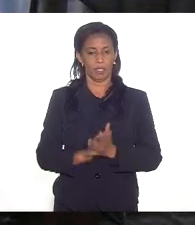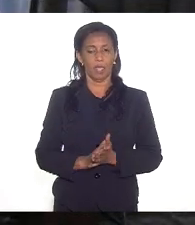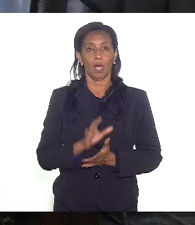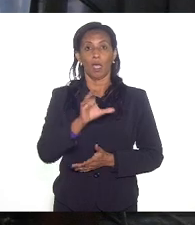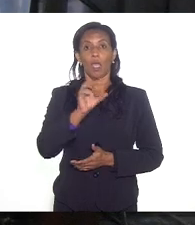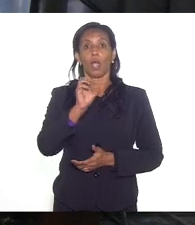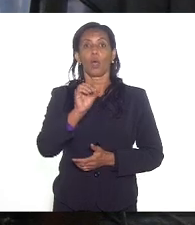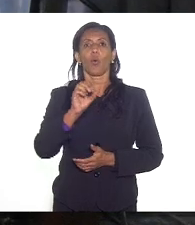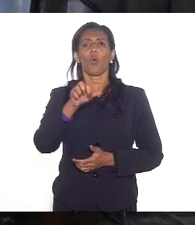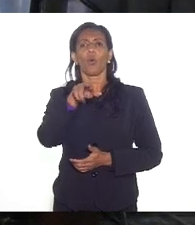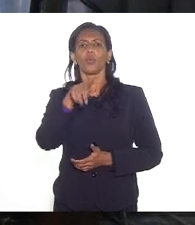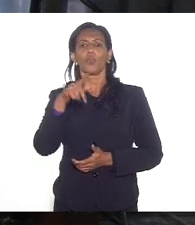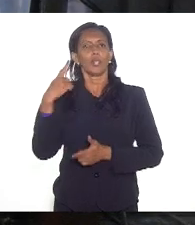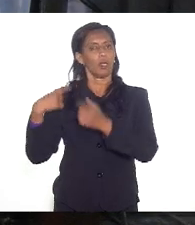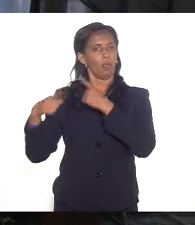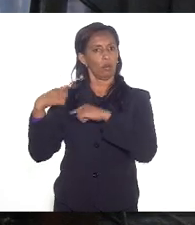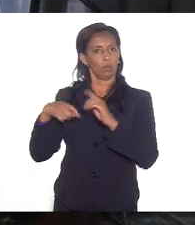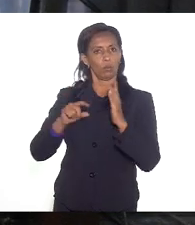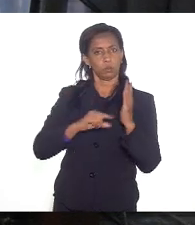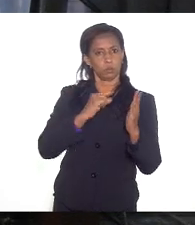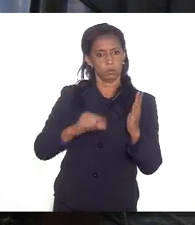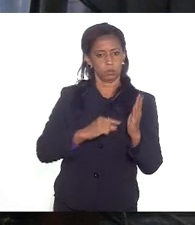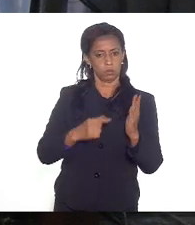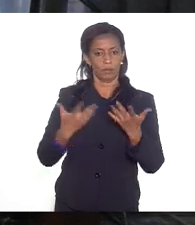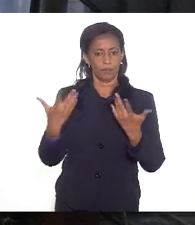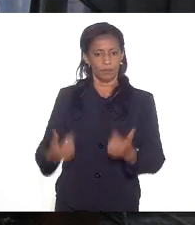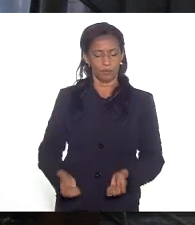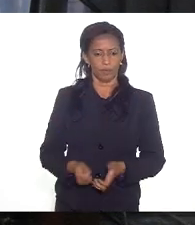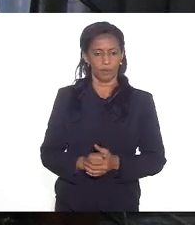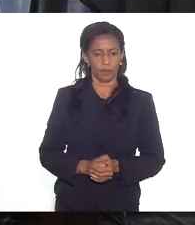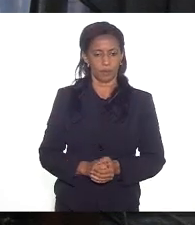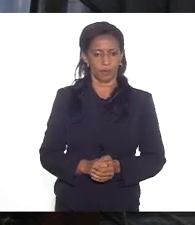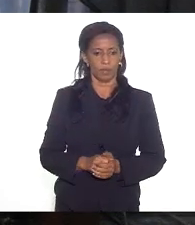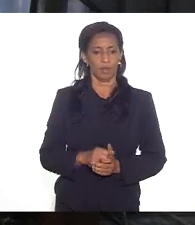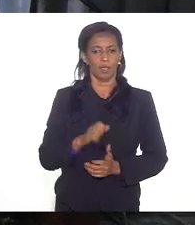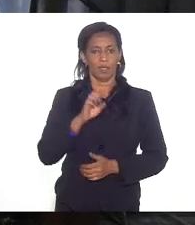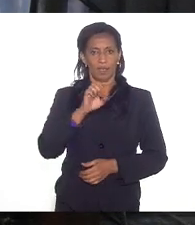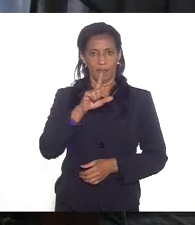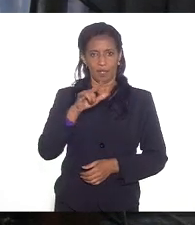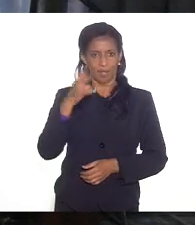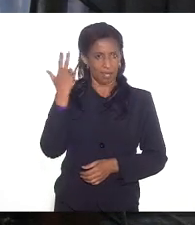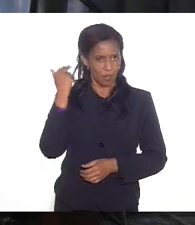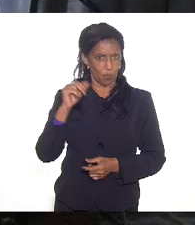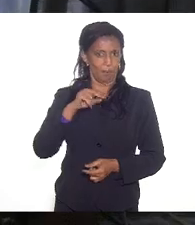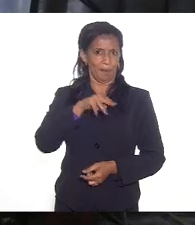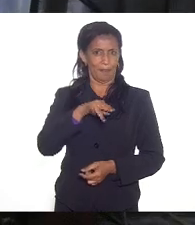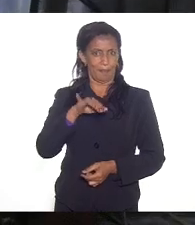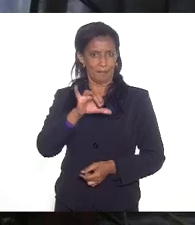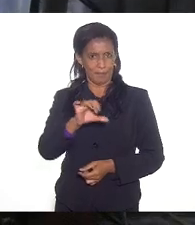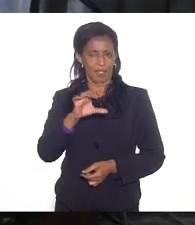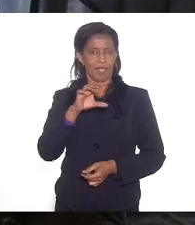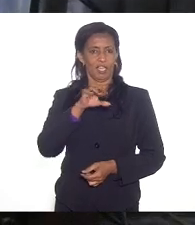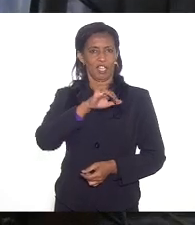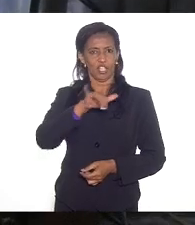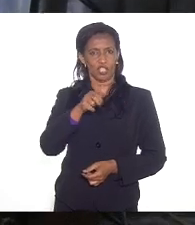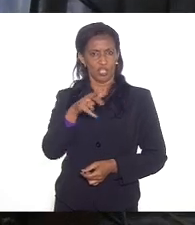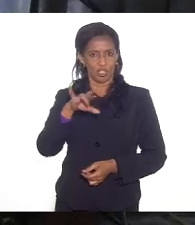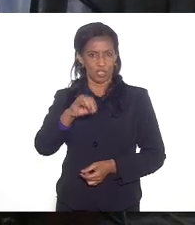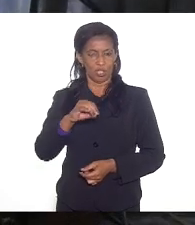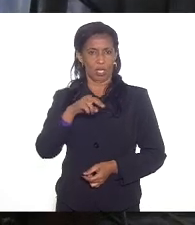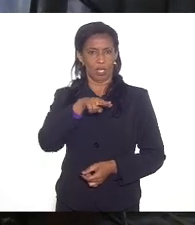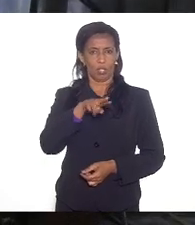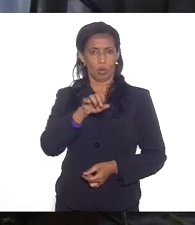teorias que não foi cantado aqui e vamos lá e Leomar Carlos minc Coronel Jairo